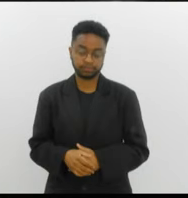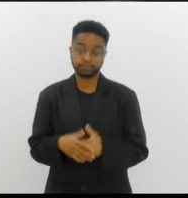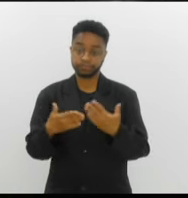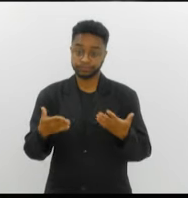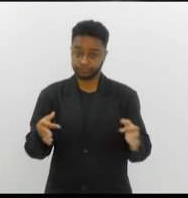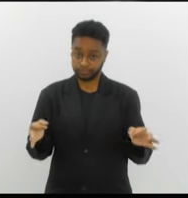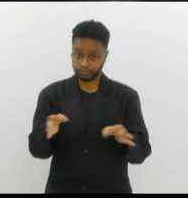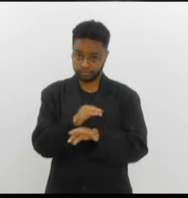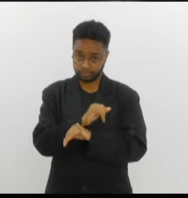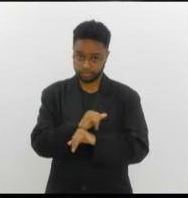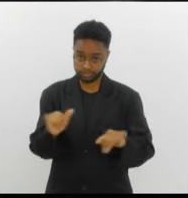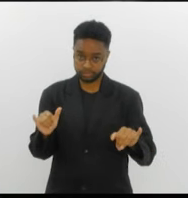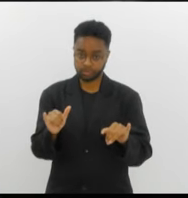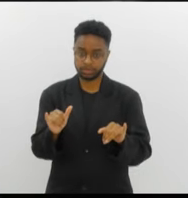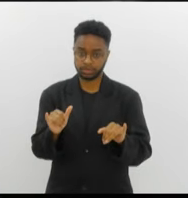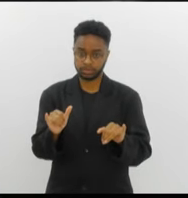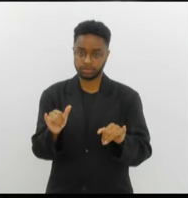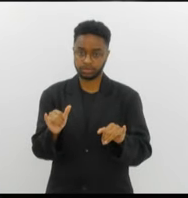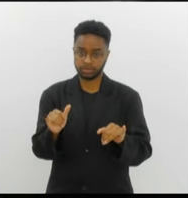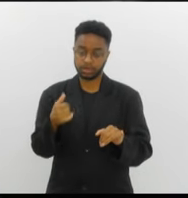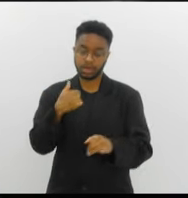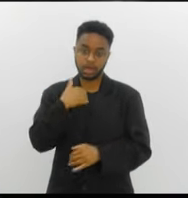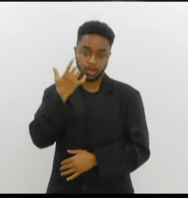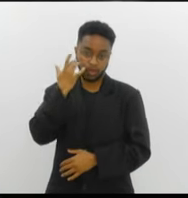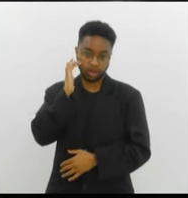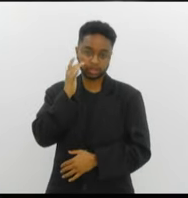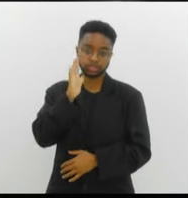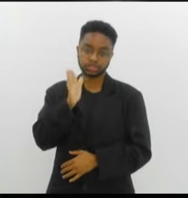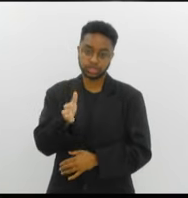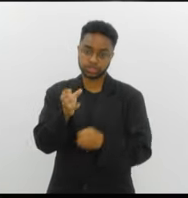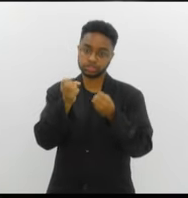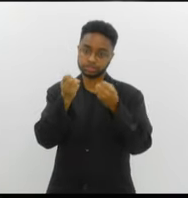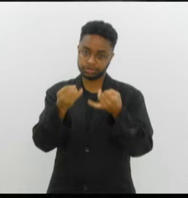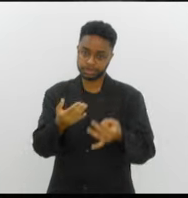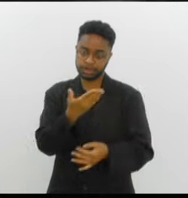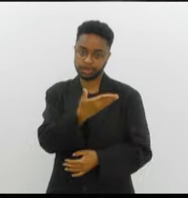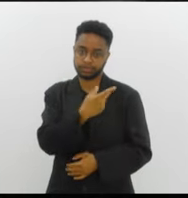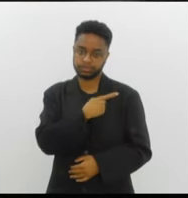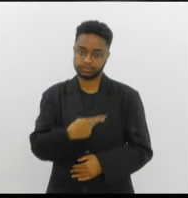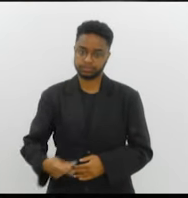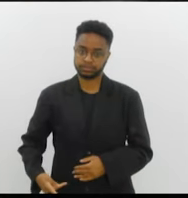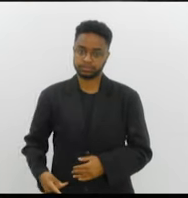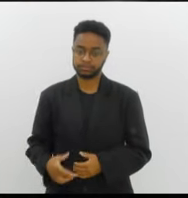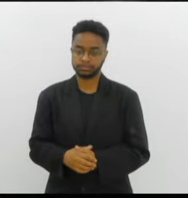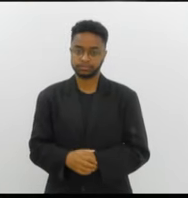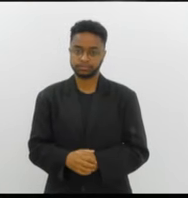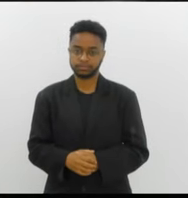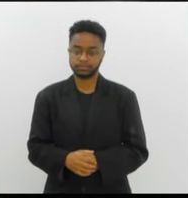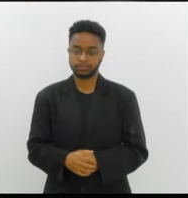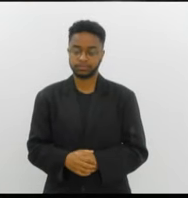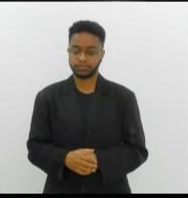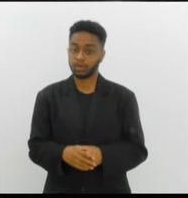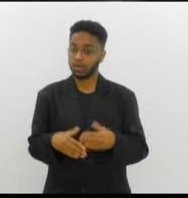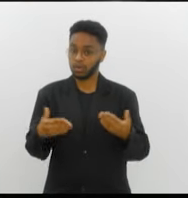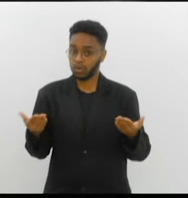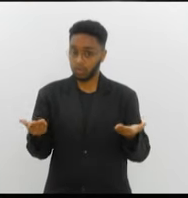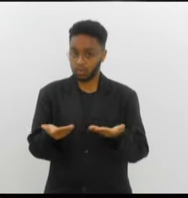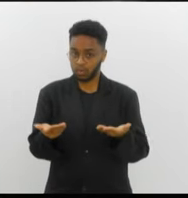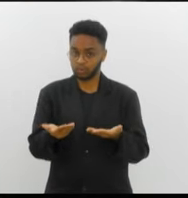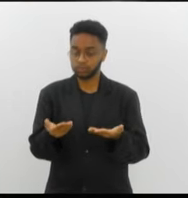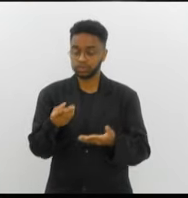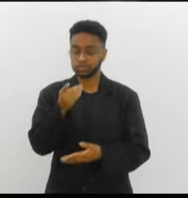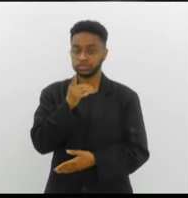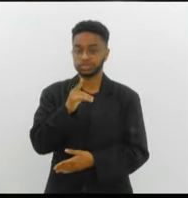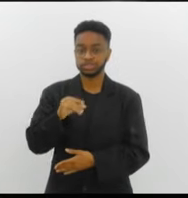senhor presidente, acho que já me justifiquei com Vossa Excelência. Hoje é o